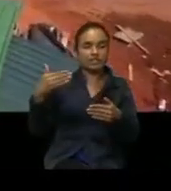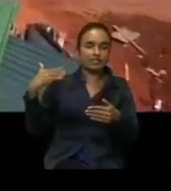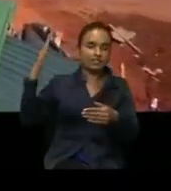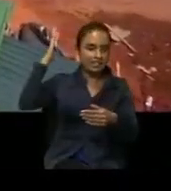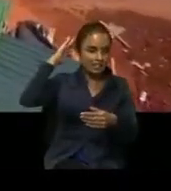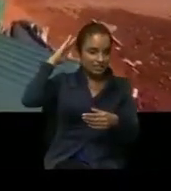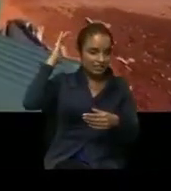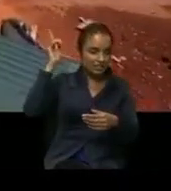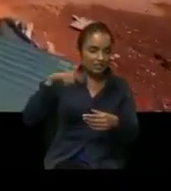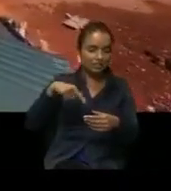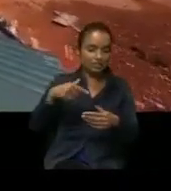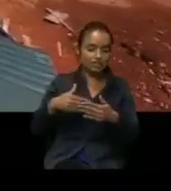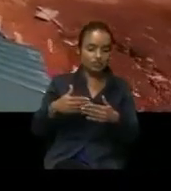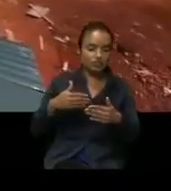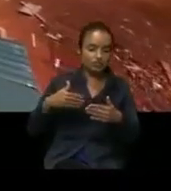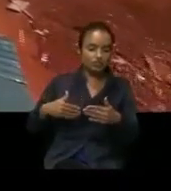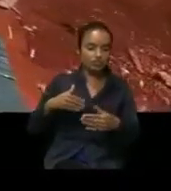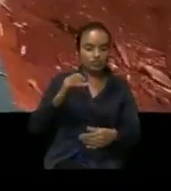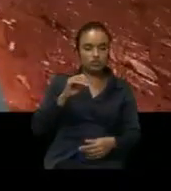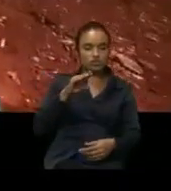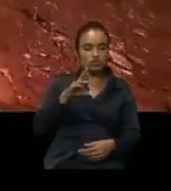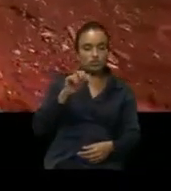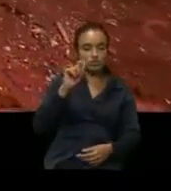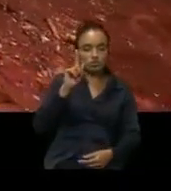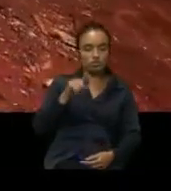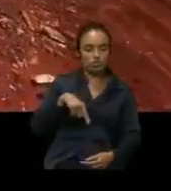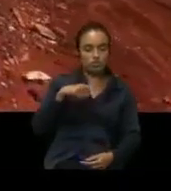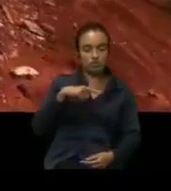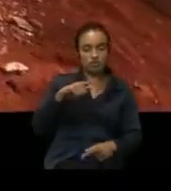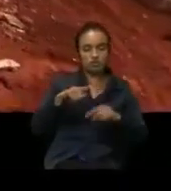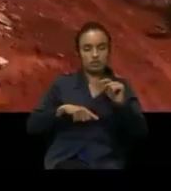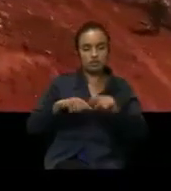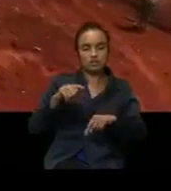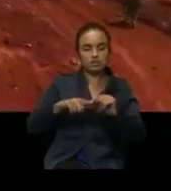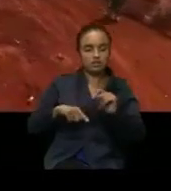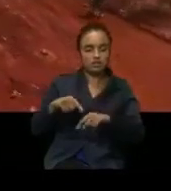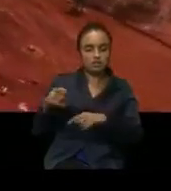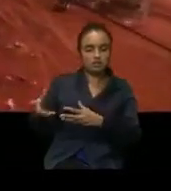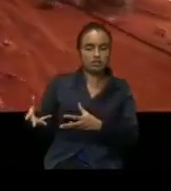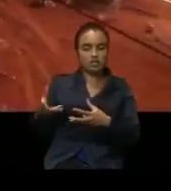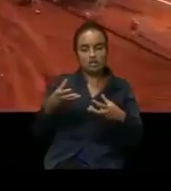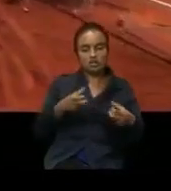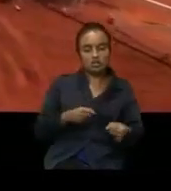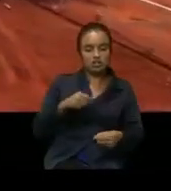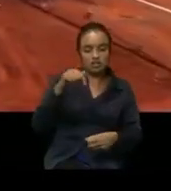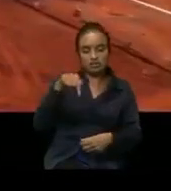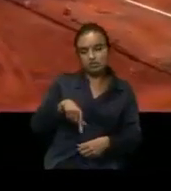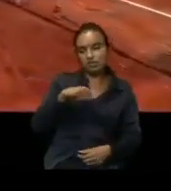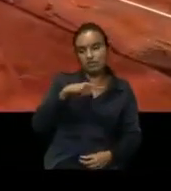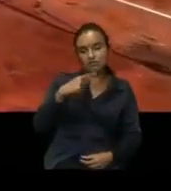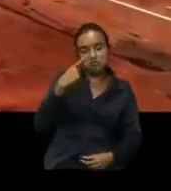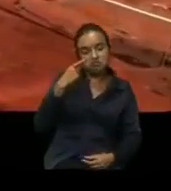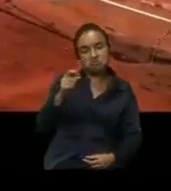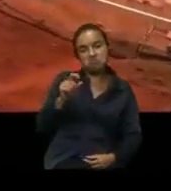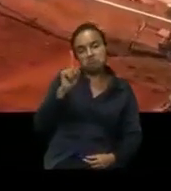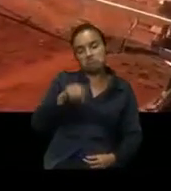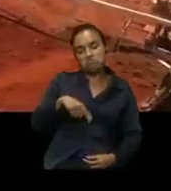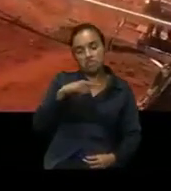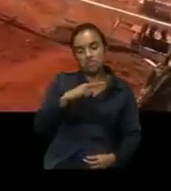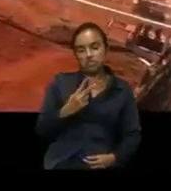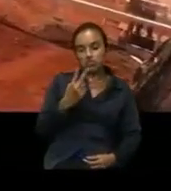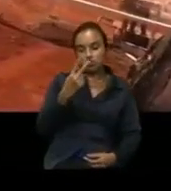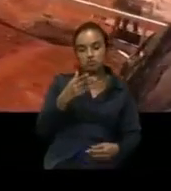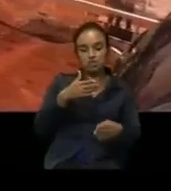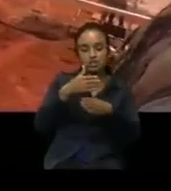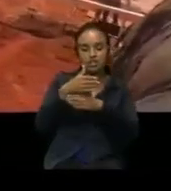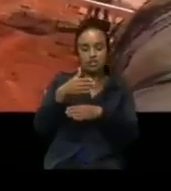no fundo da obra, para poder receber alguns materiais, outros tipos de materiais, né? Então é interessante também que a obra tenha duas